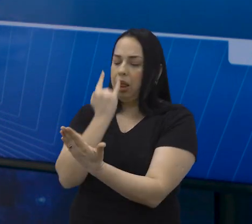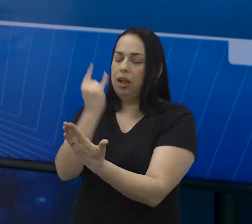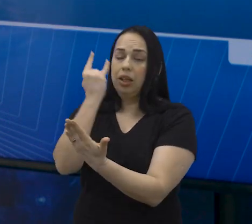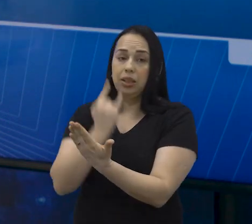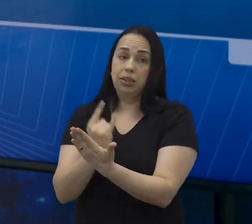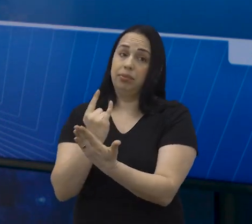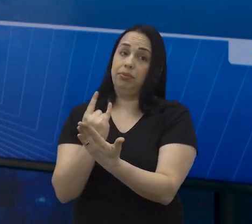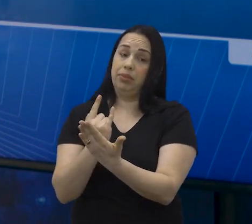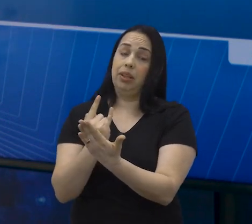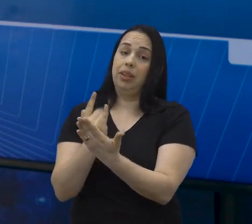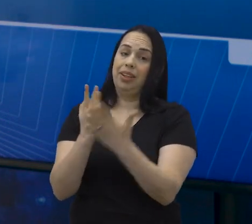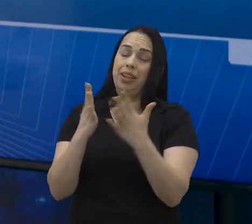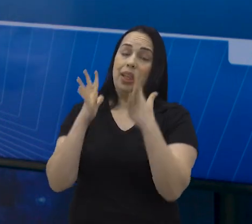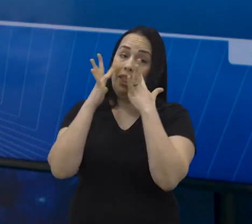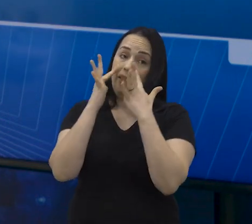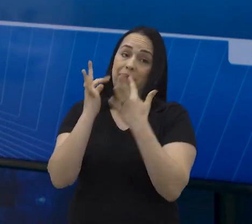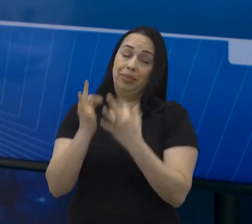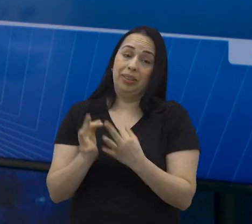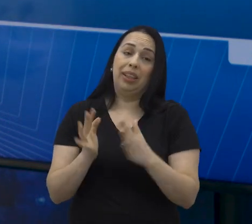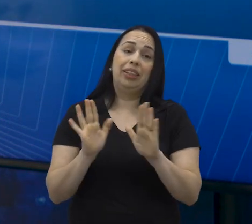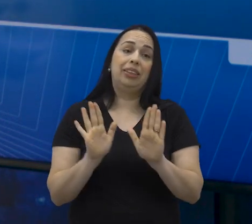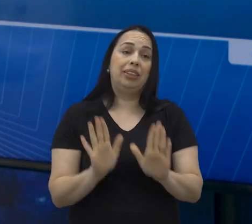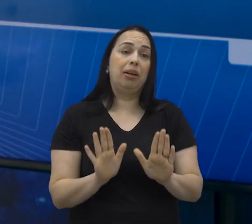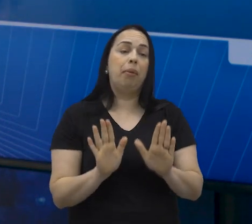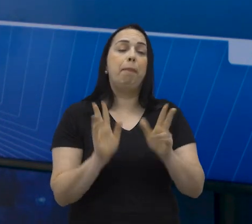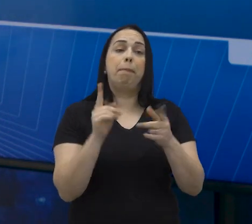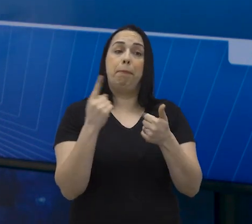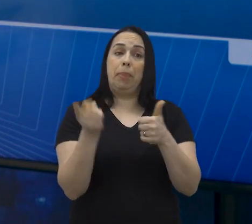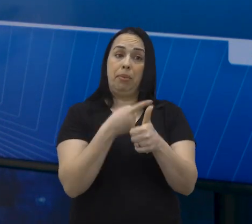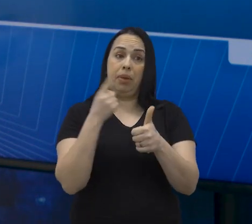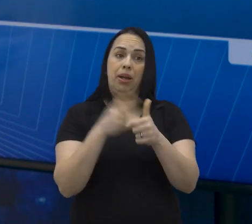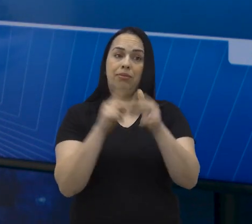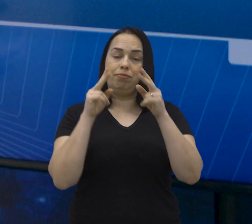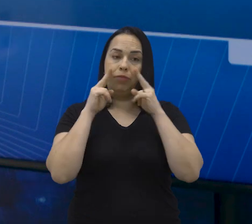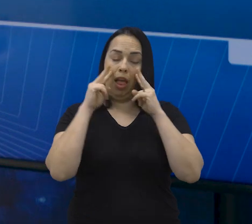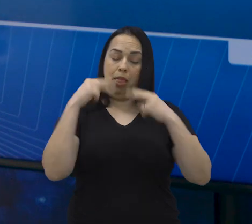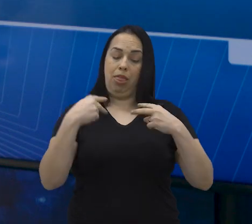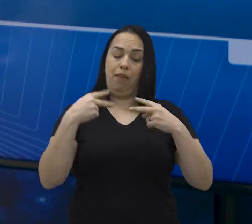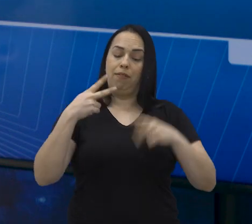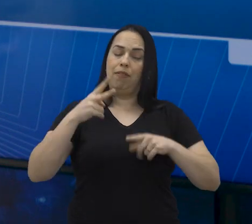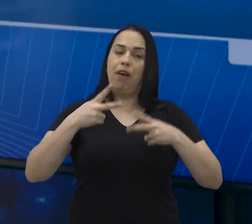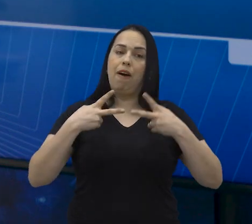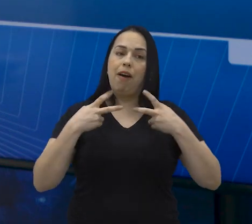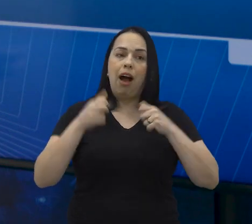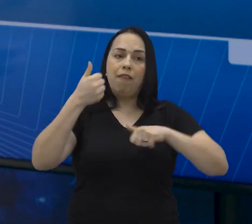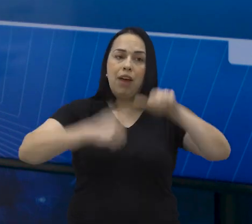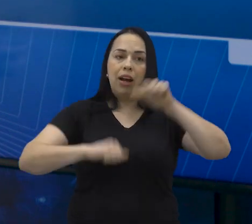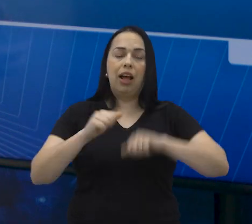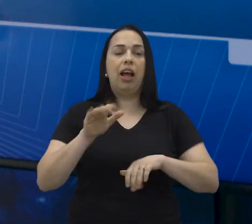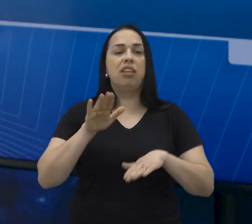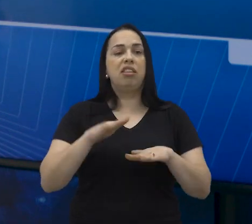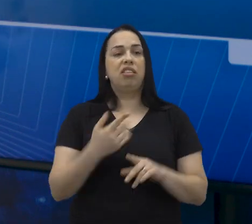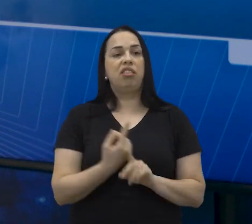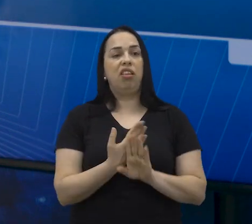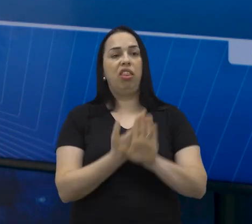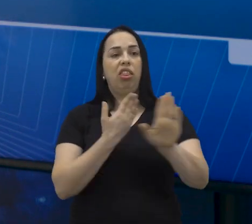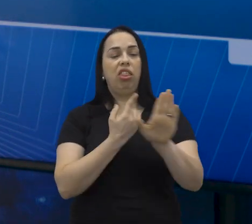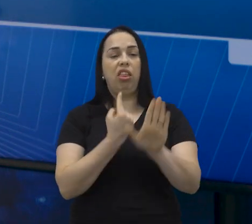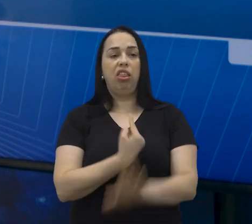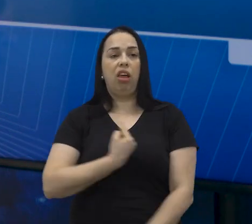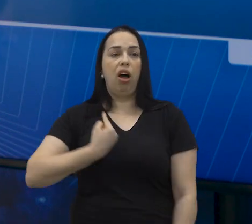atraem, né? Pegam a nossa atenção. Então, você se auto-perceber no tempo, né? Se você está ficando muito sozinho,